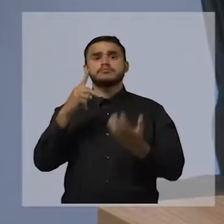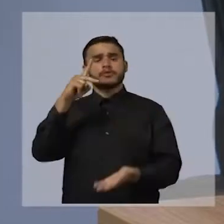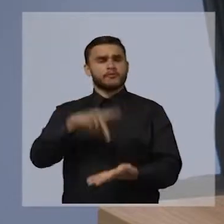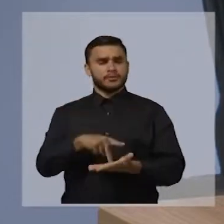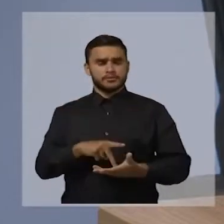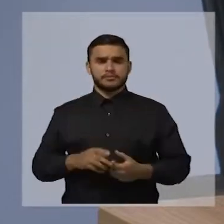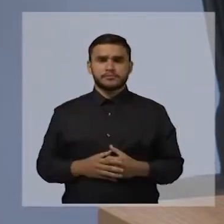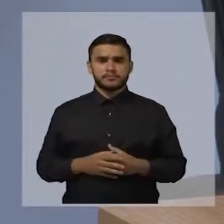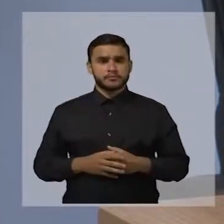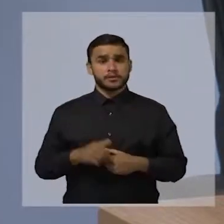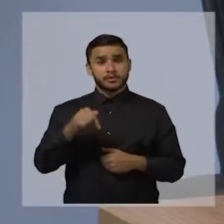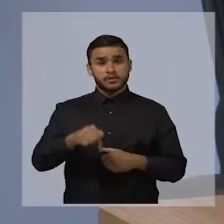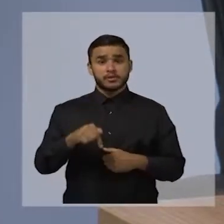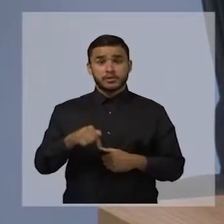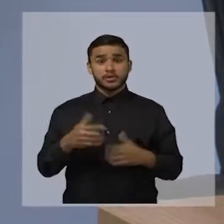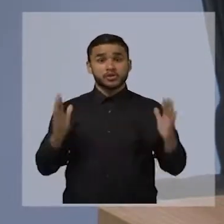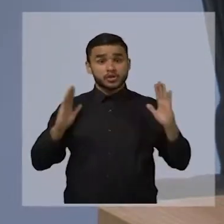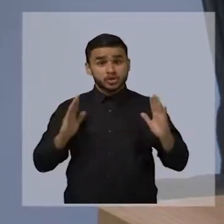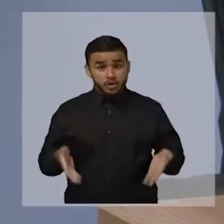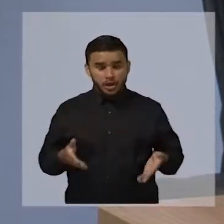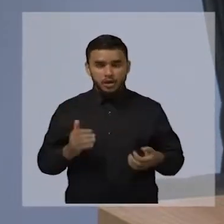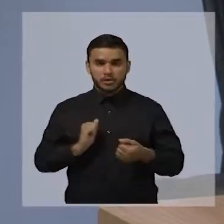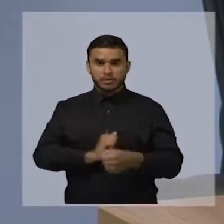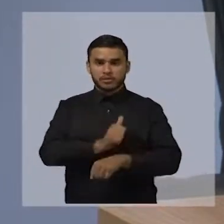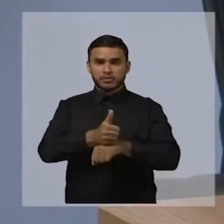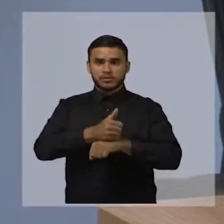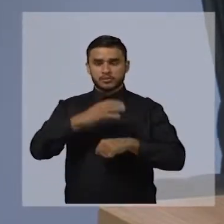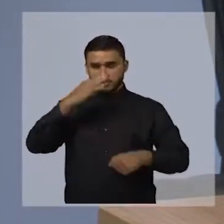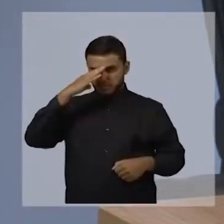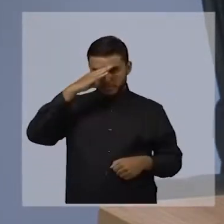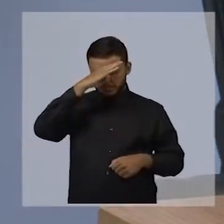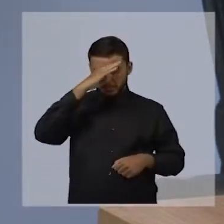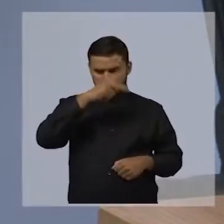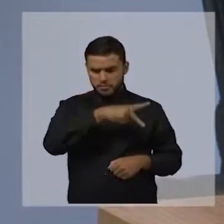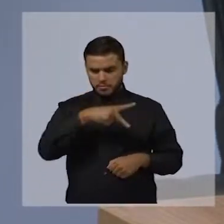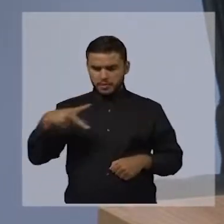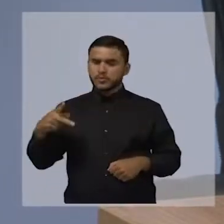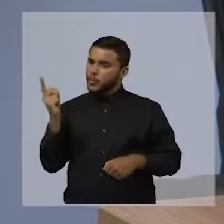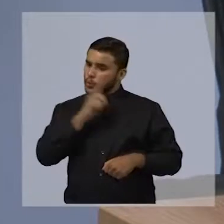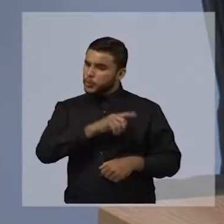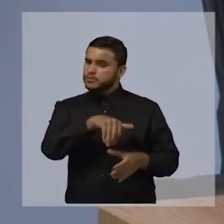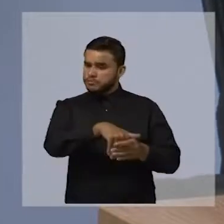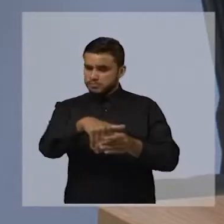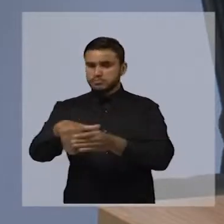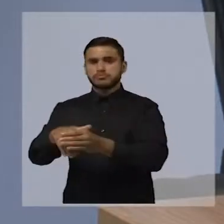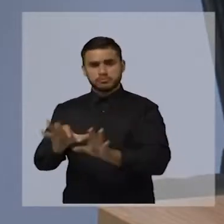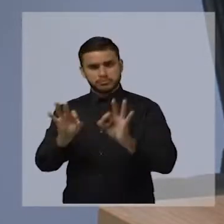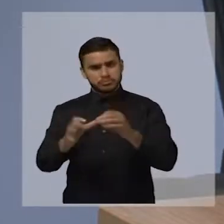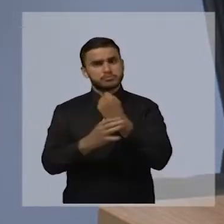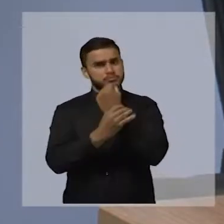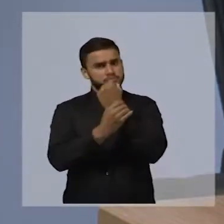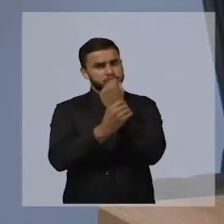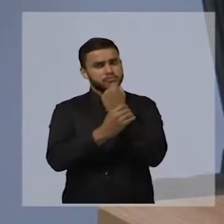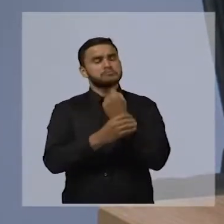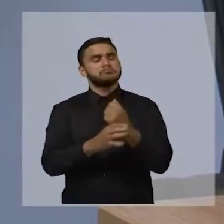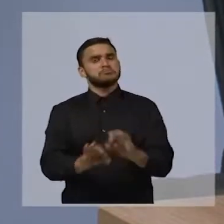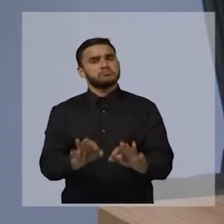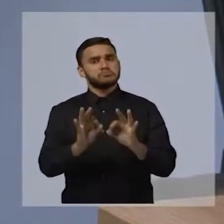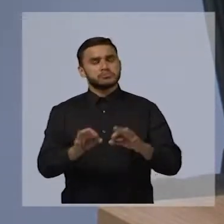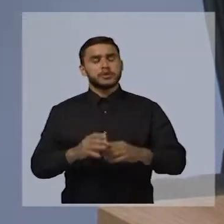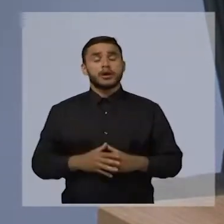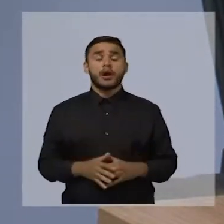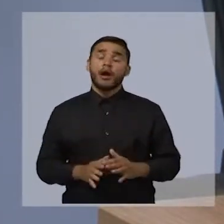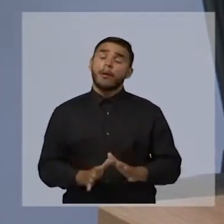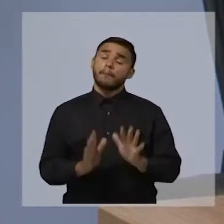realista. Eu acho que nós não temos um governo, apesar de eleito, não estou discutindo a